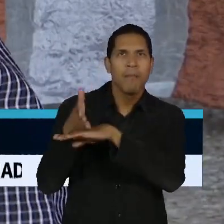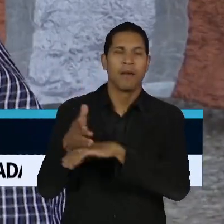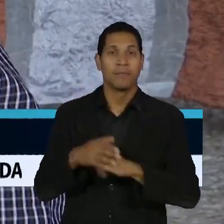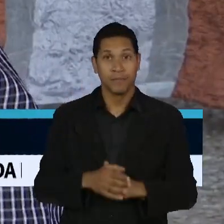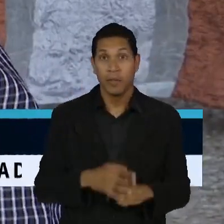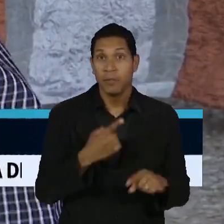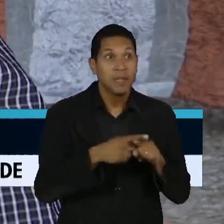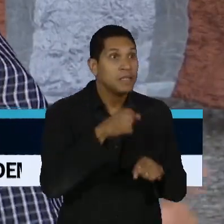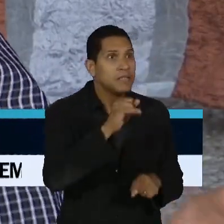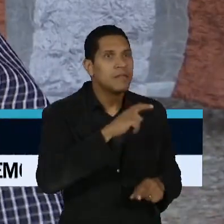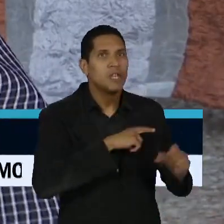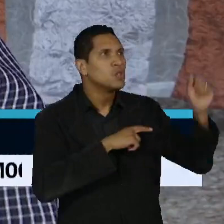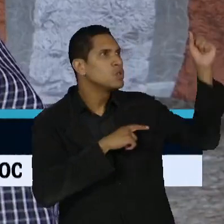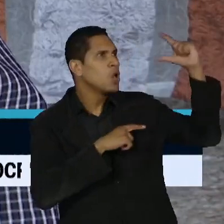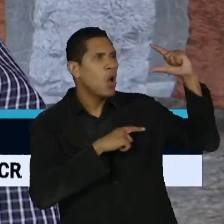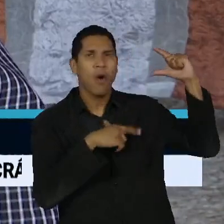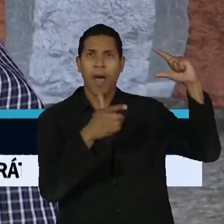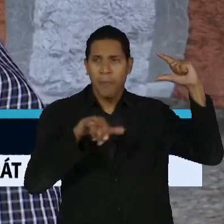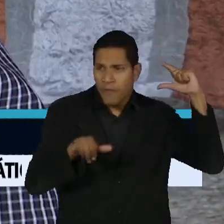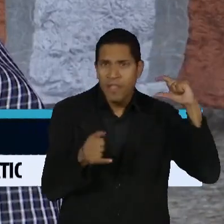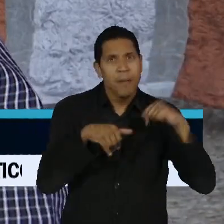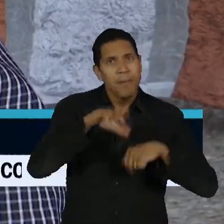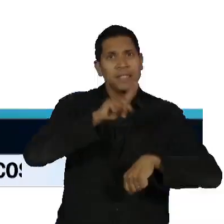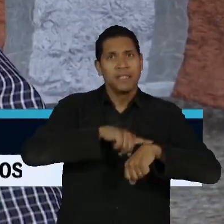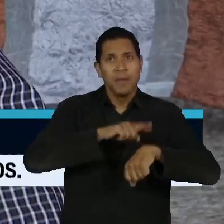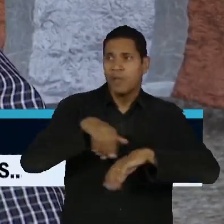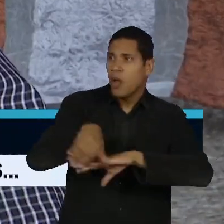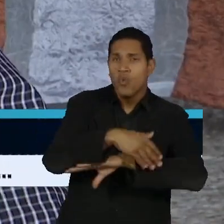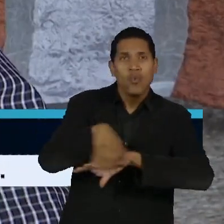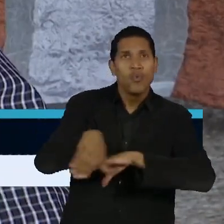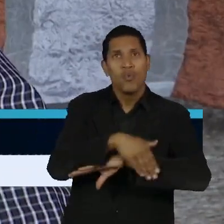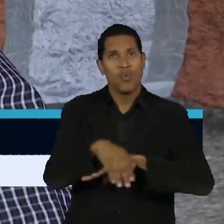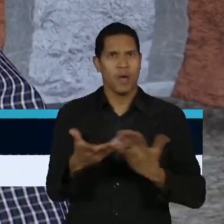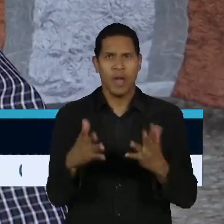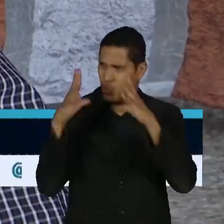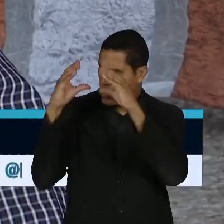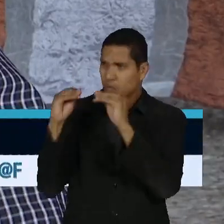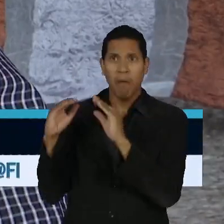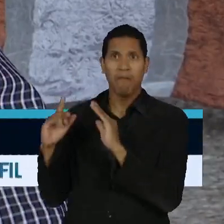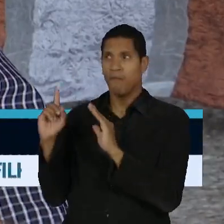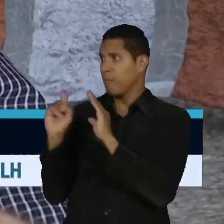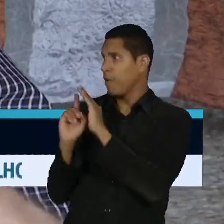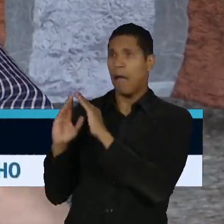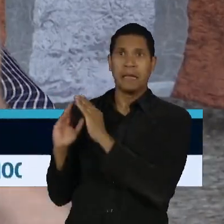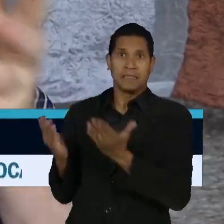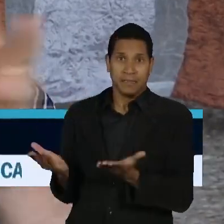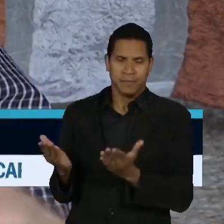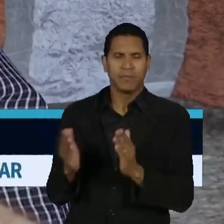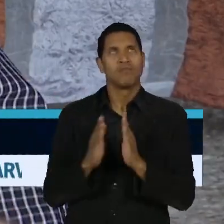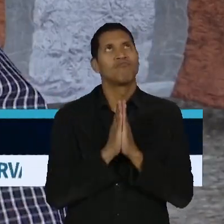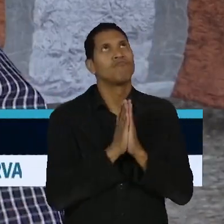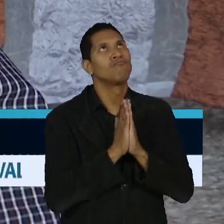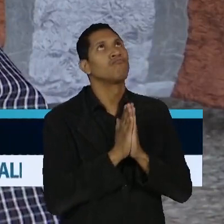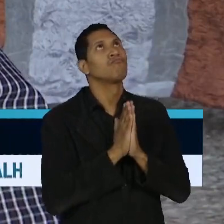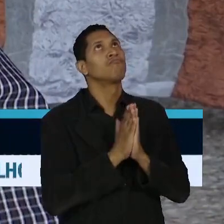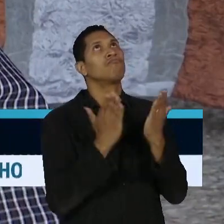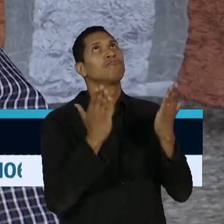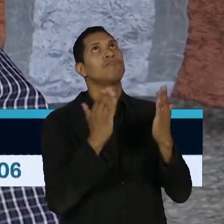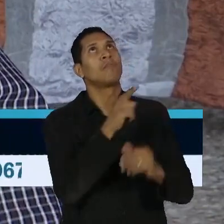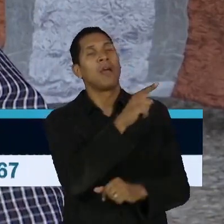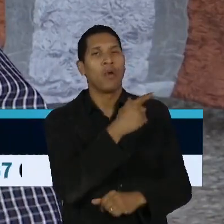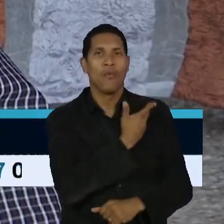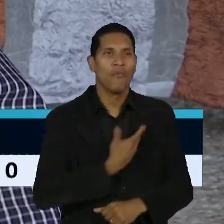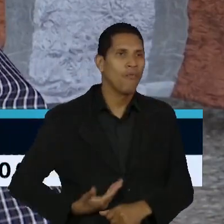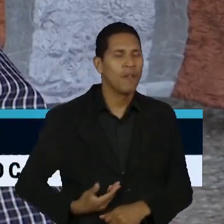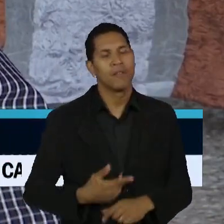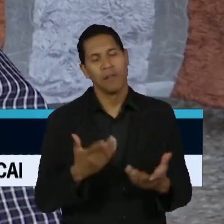ela sai muito mais ficam muito mais tempo pelas ruas eu espero que as autoridades revejam todas as suas